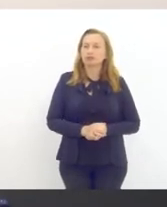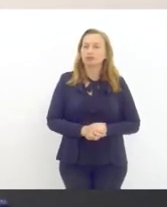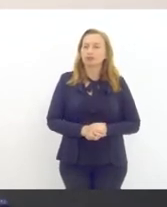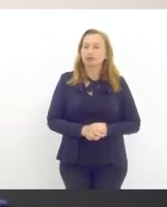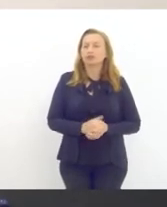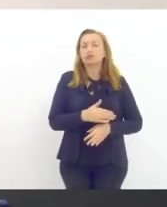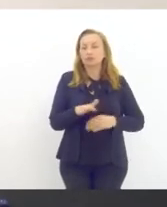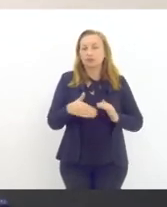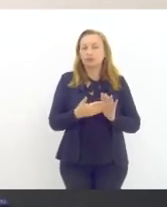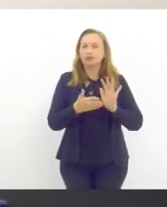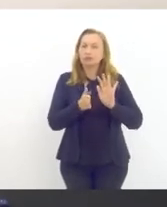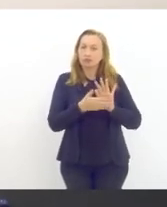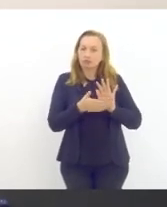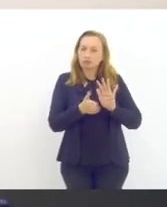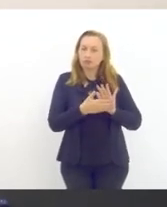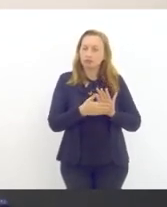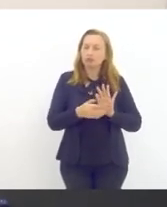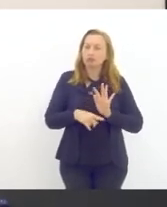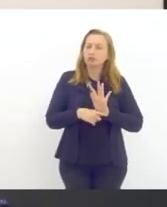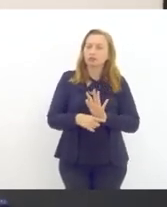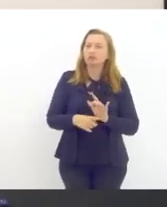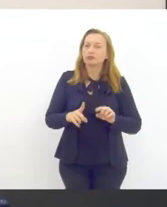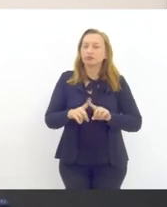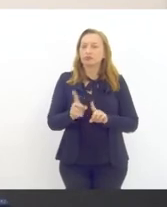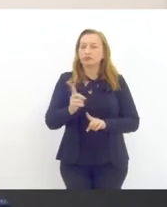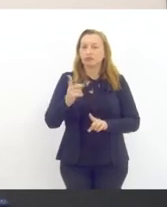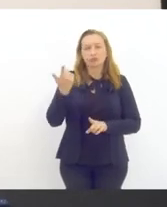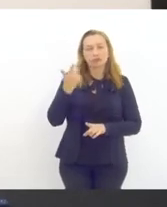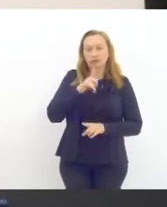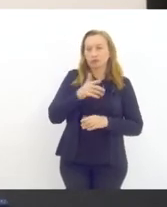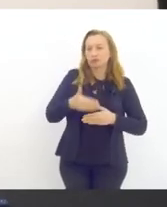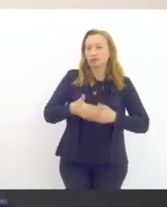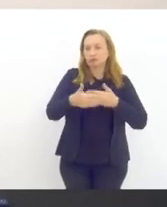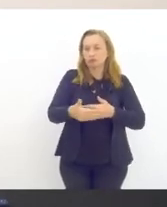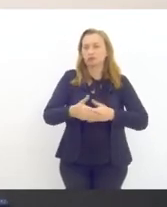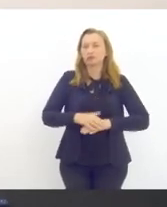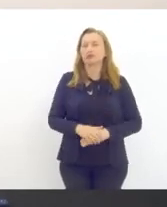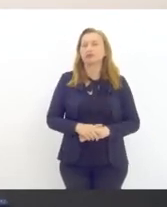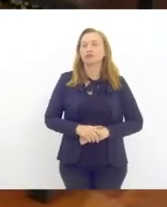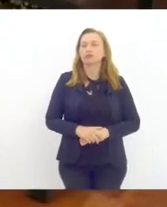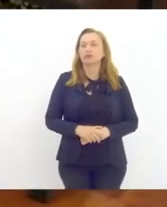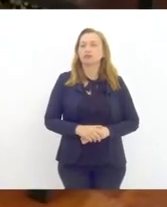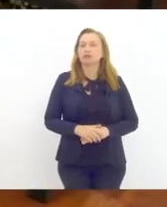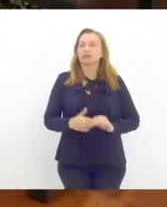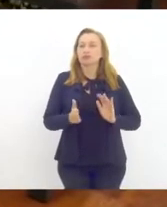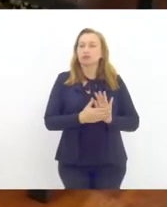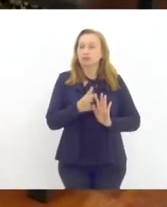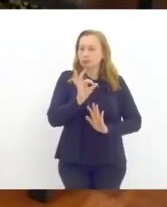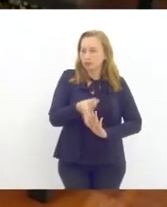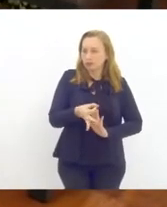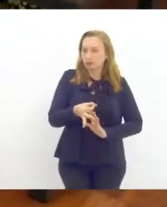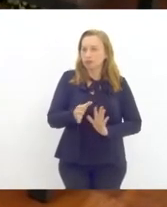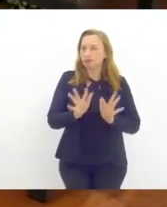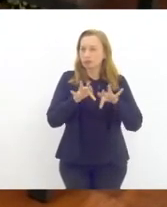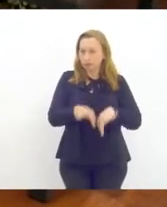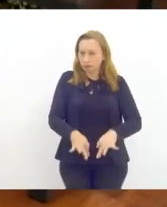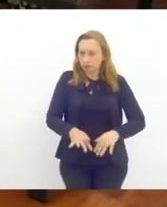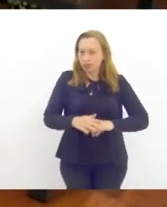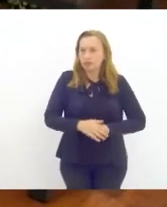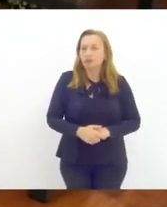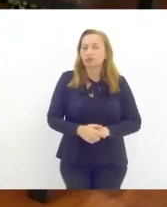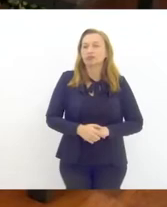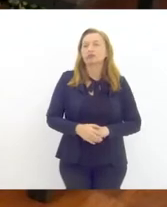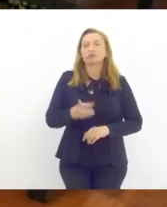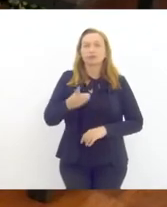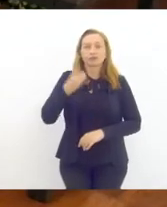todas as propostas em debate contribuem, mas a gente ainda não conseguiu avançar para uma proposta definitiva, né?